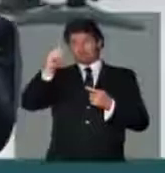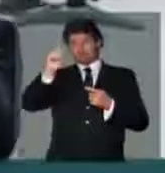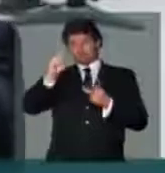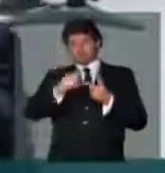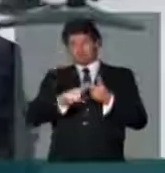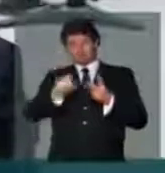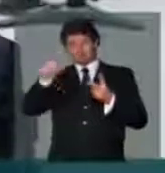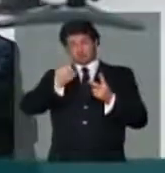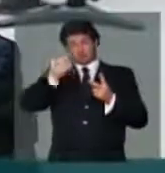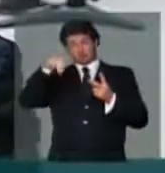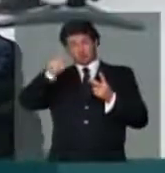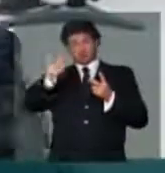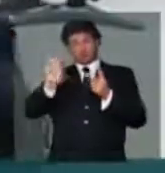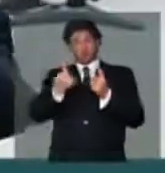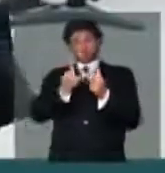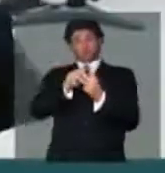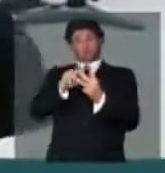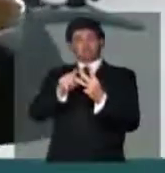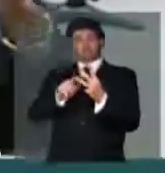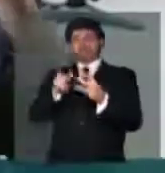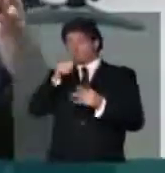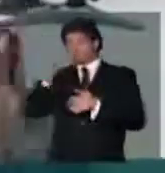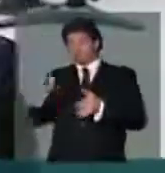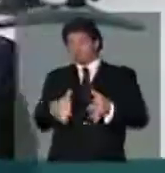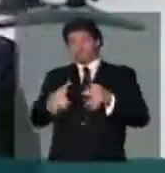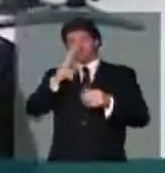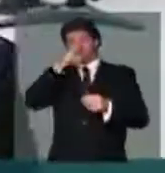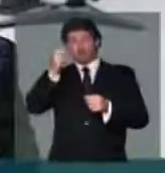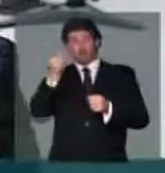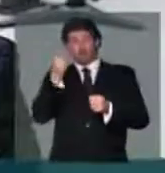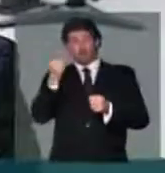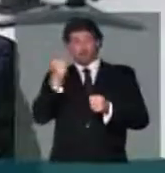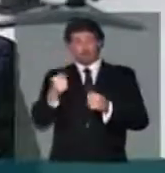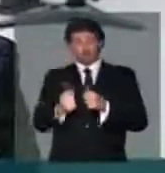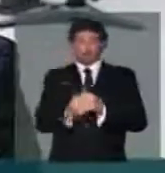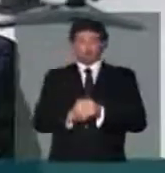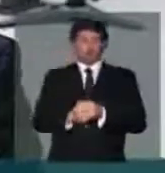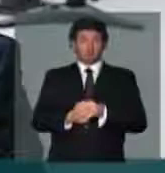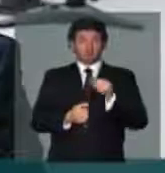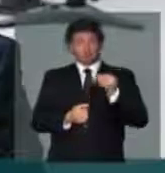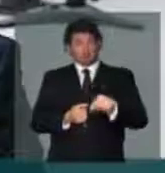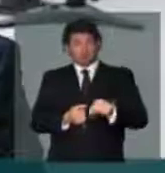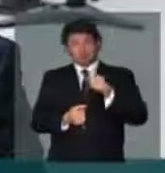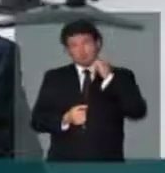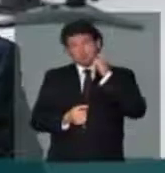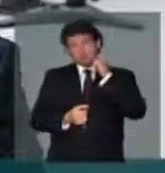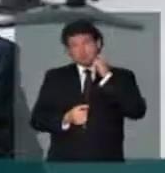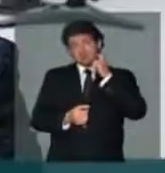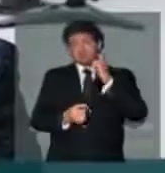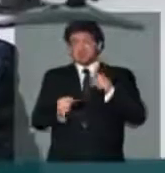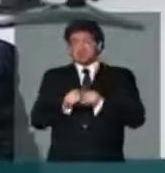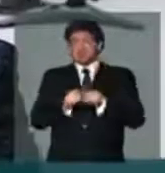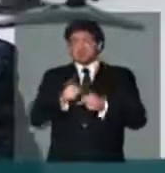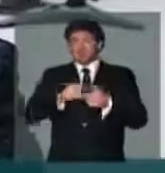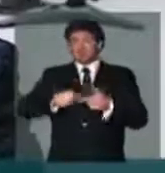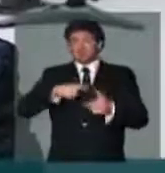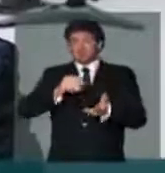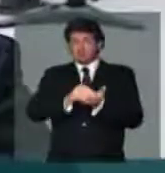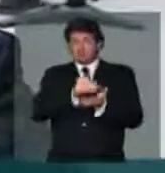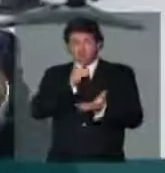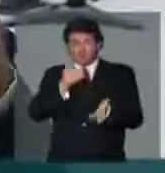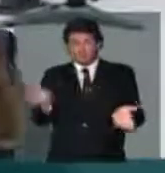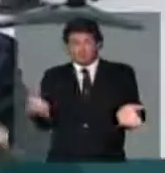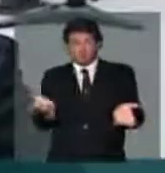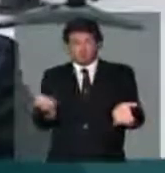e o Rio Xingu. Grandes rios que banham essa região. E lá nós temos também problemas de falta de